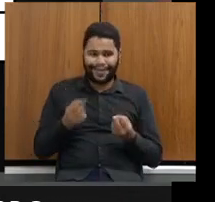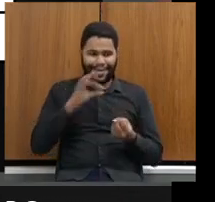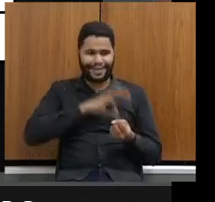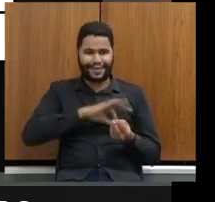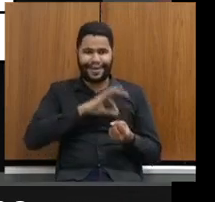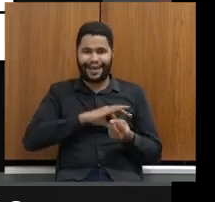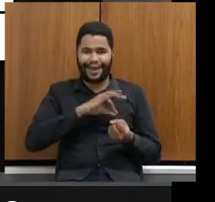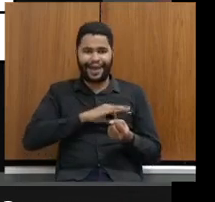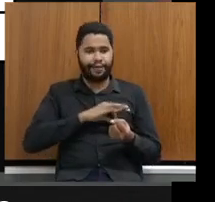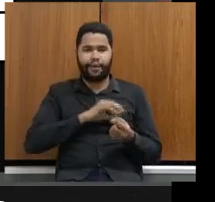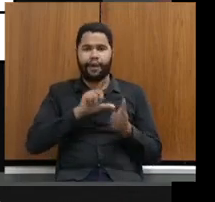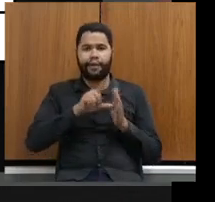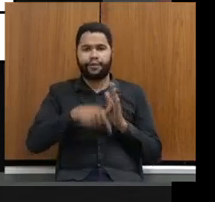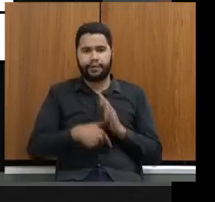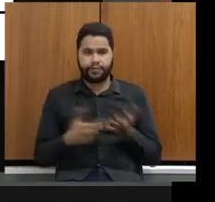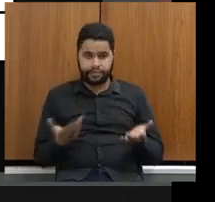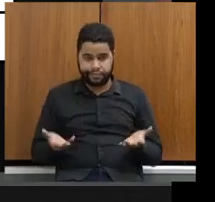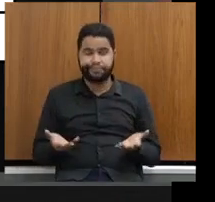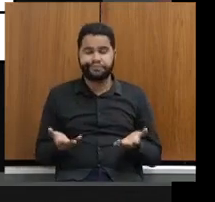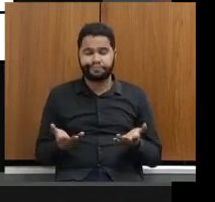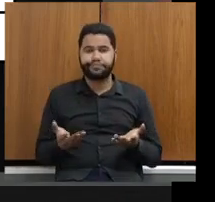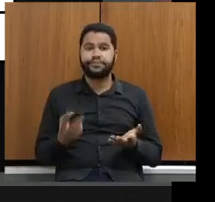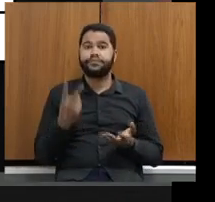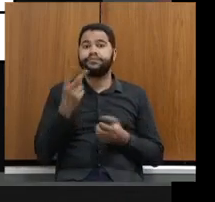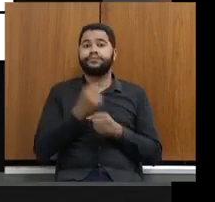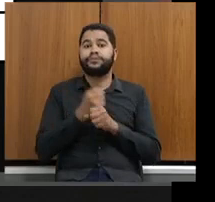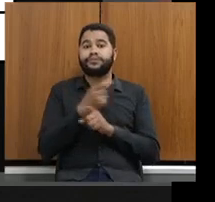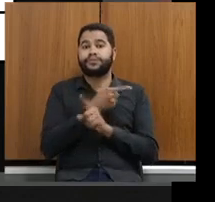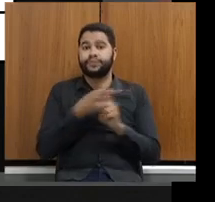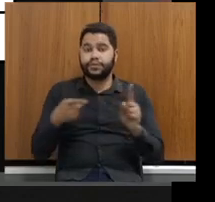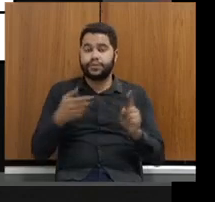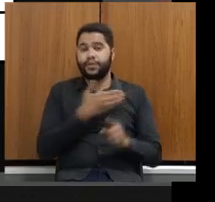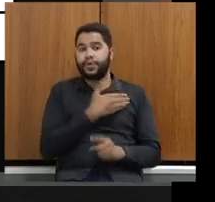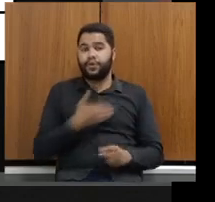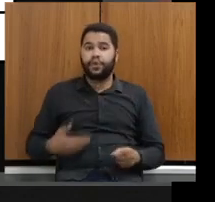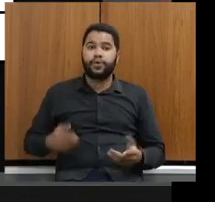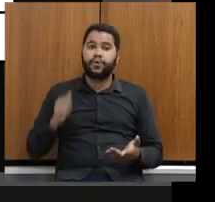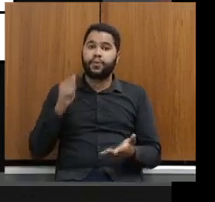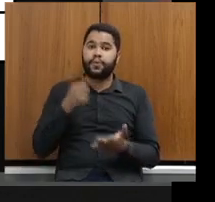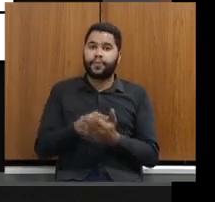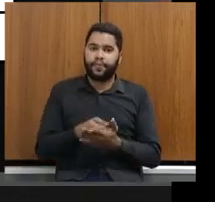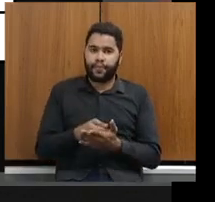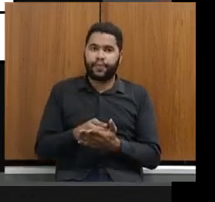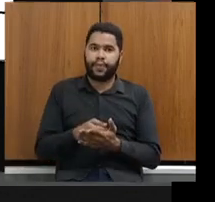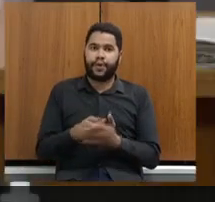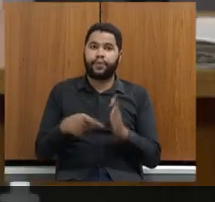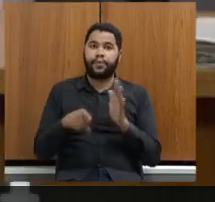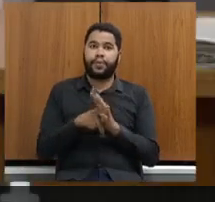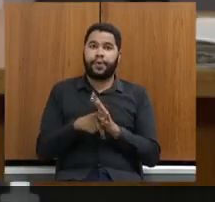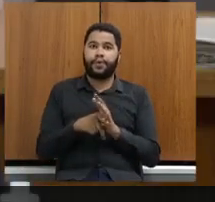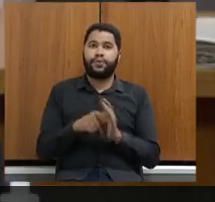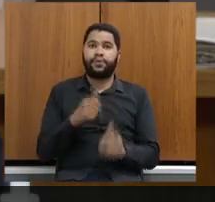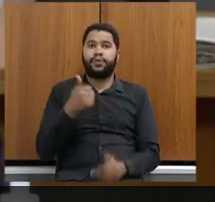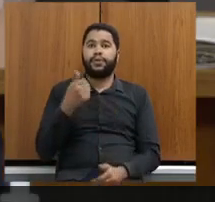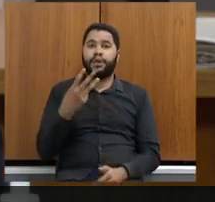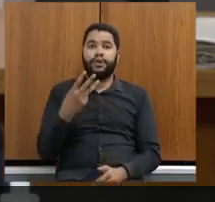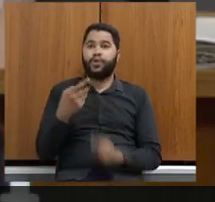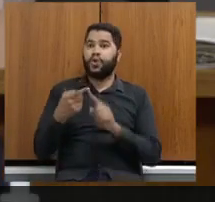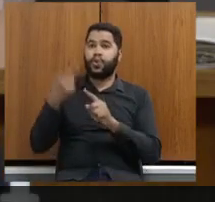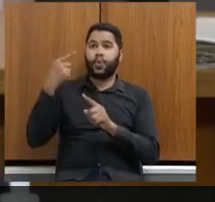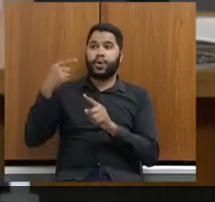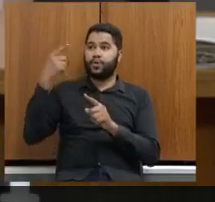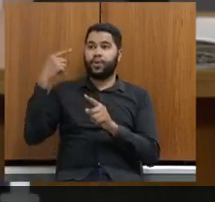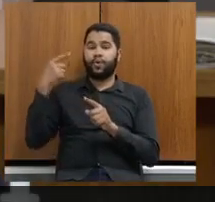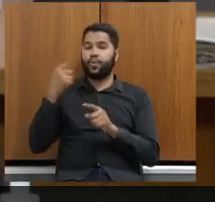tinha direito a receber então nesses dois anos e meio de governo vão ser pagos quatro décimos terceiros já que o governo anterior não